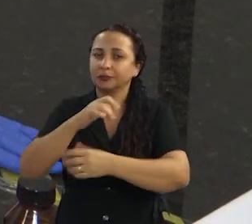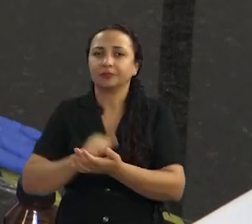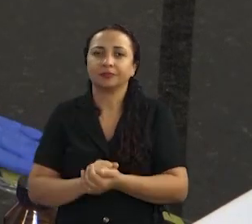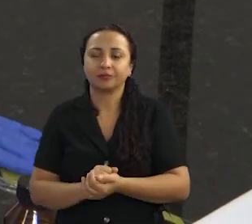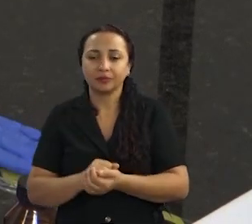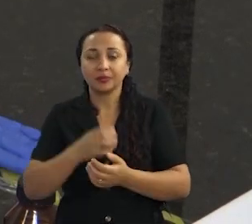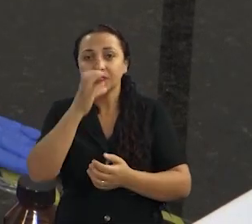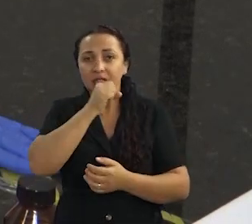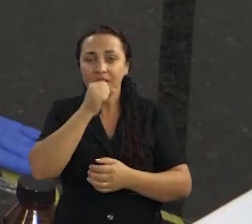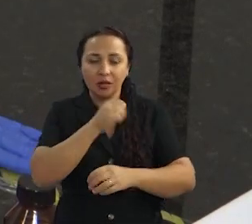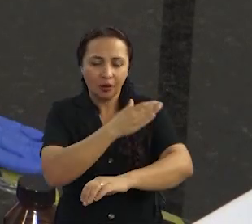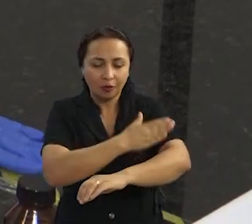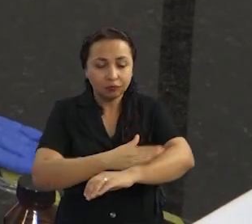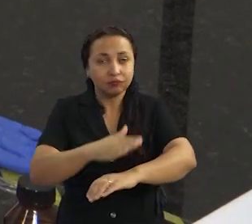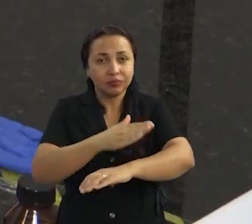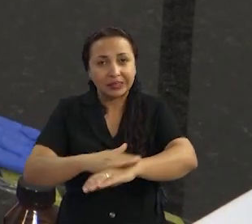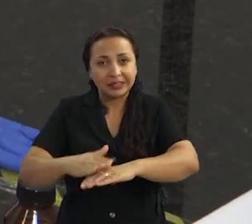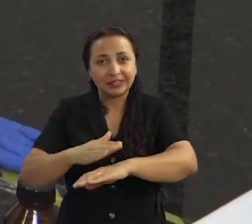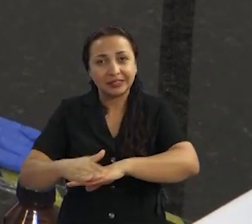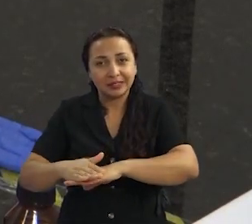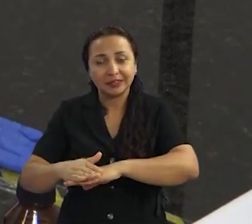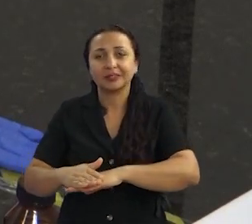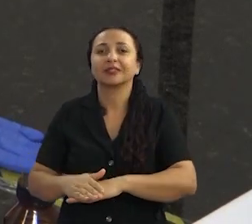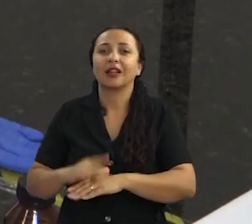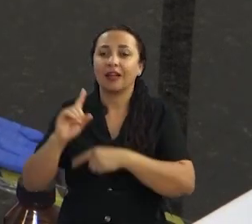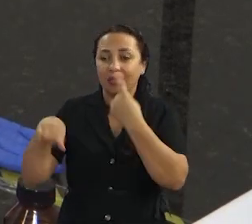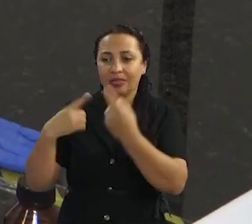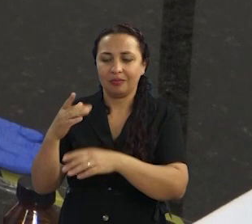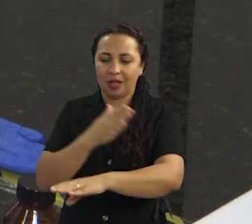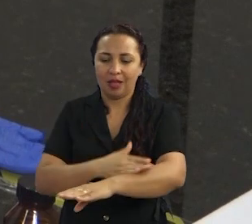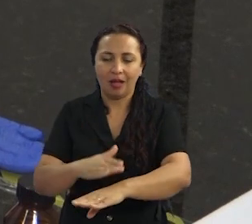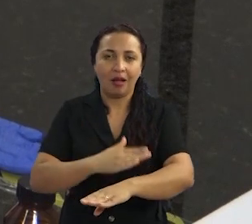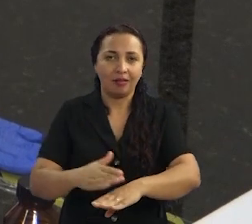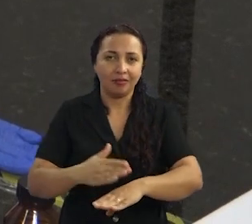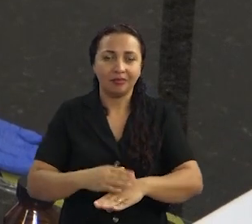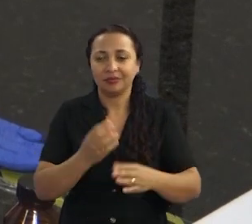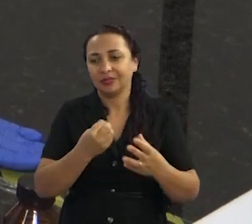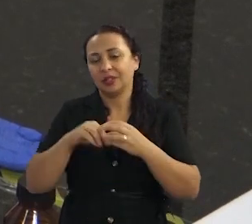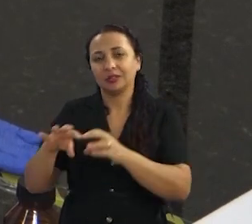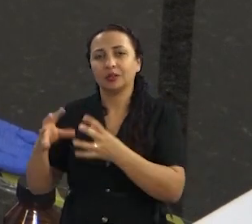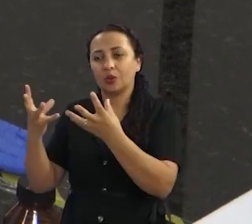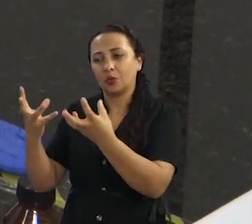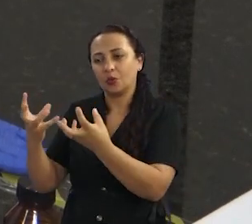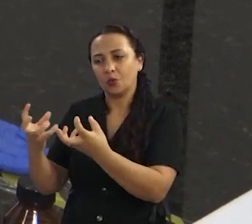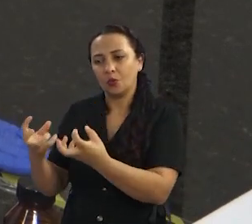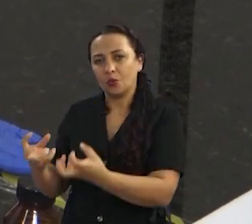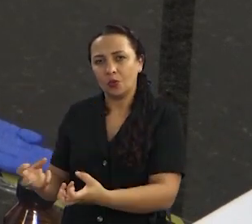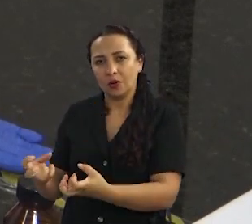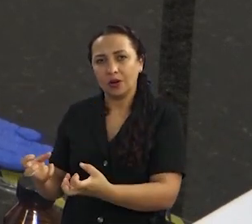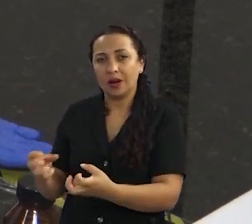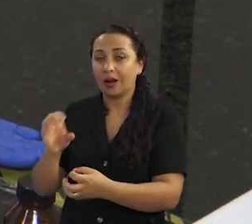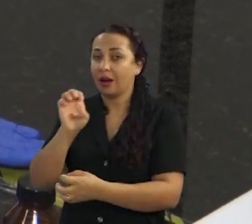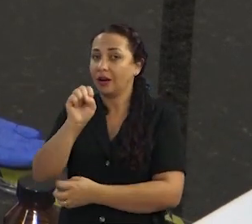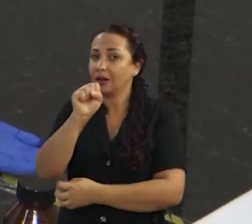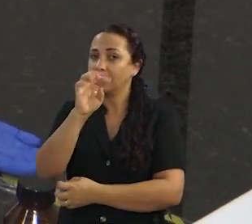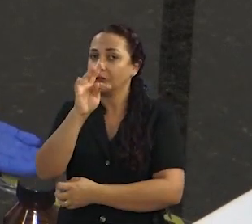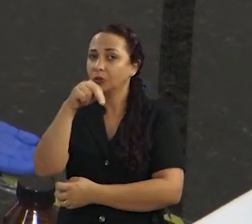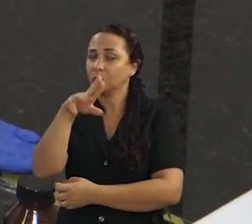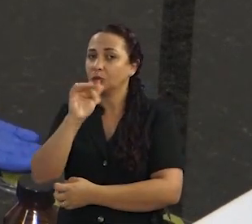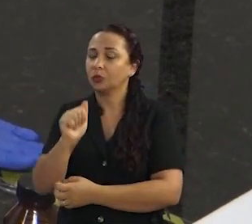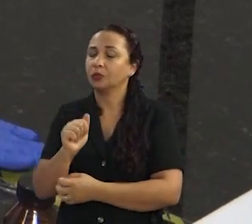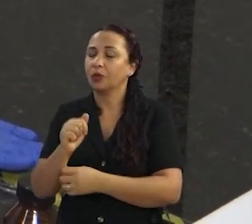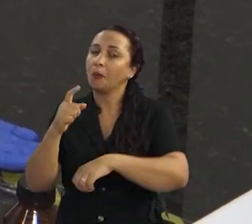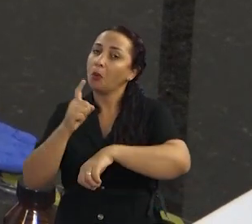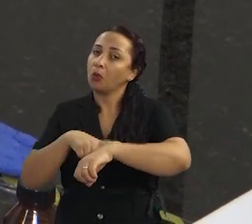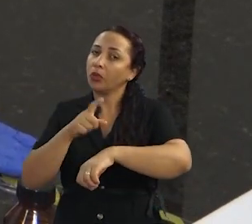a limpeza, descasca a laranja e essa casca da laranja a gente coloca para secar em uma estufa específica